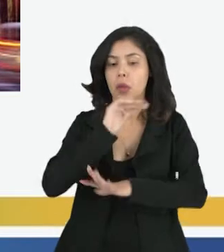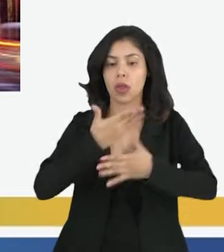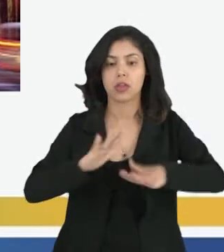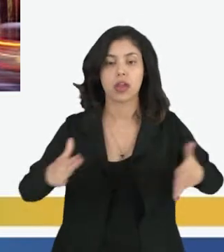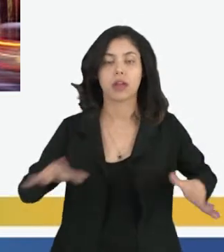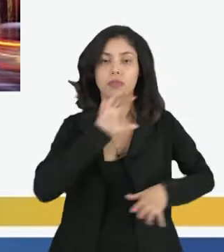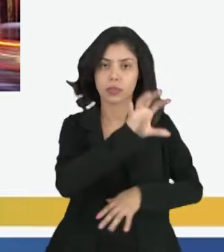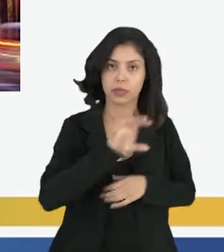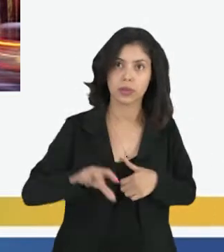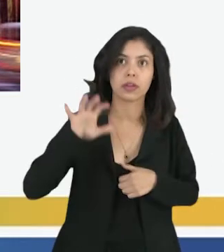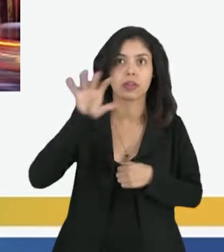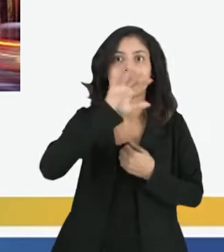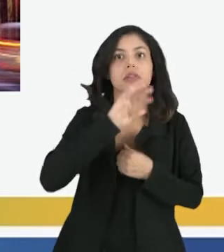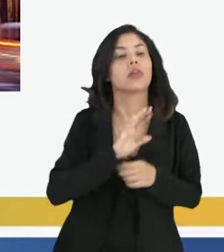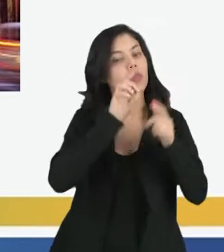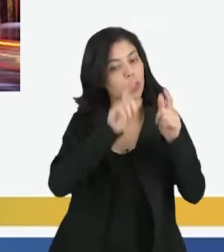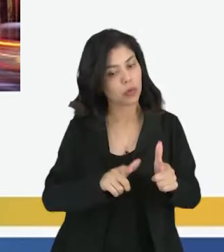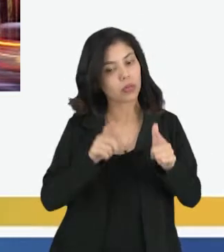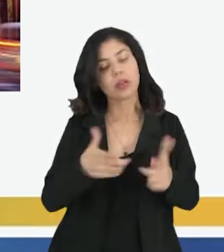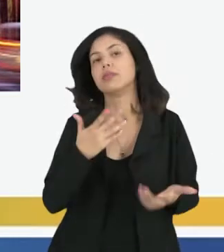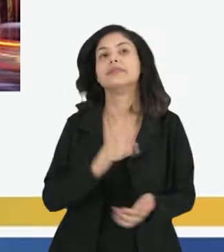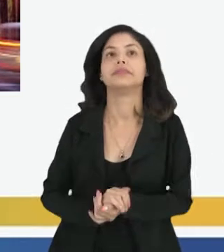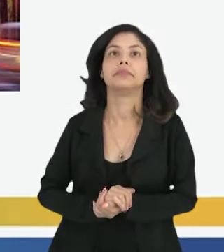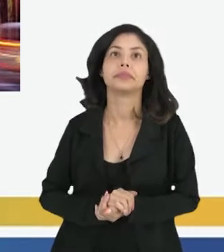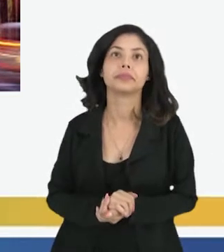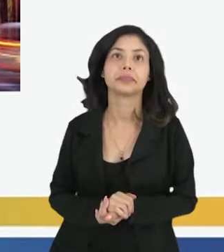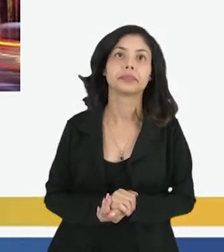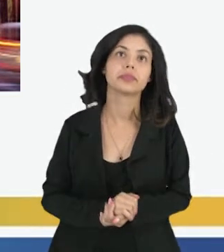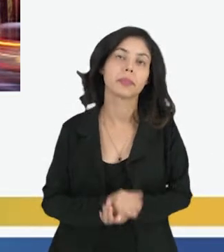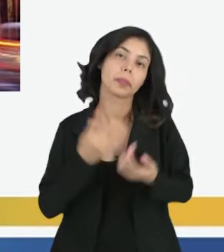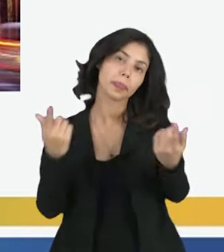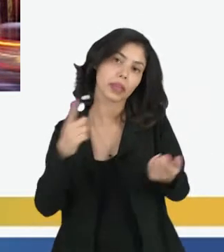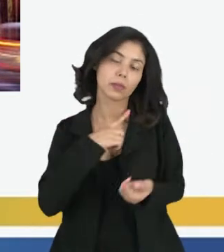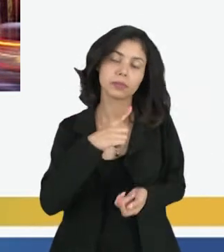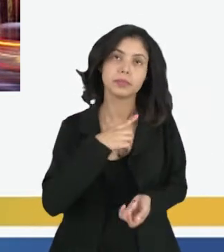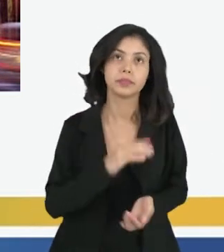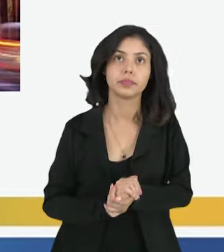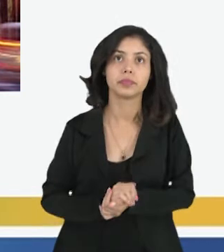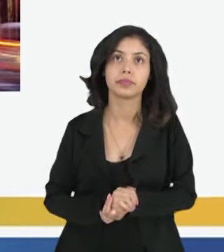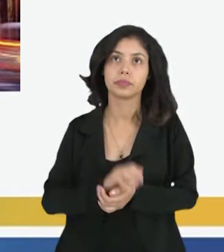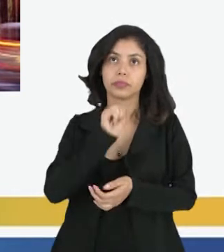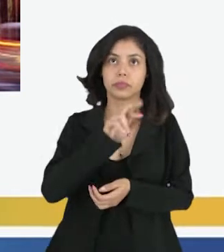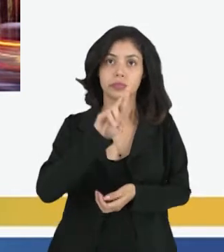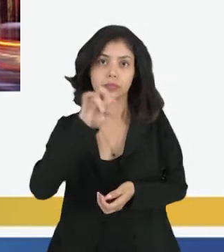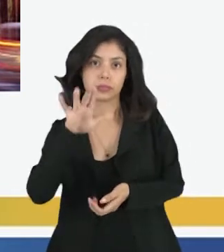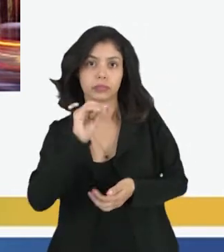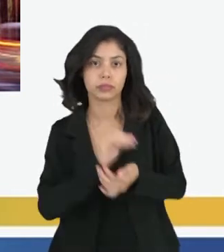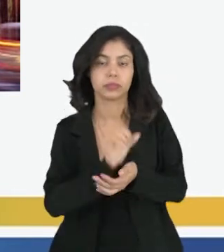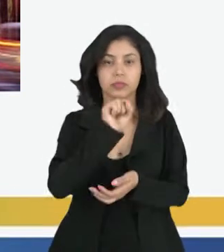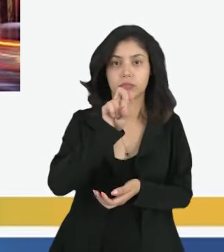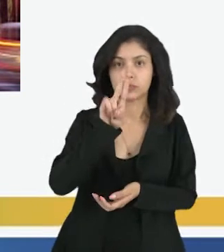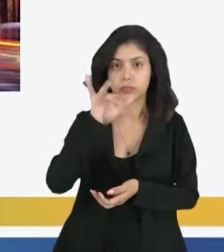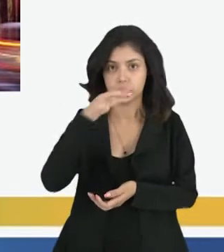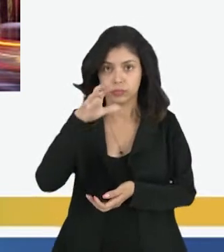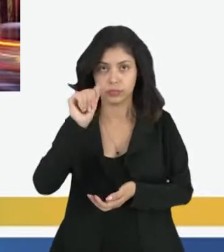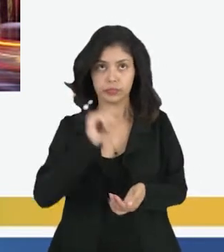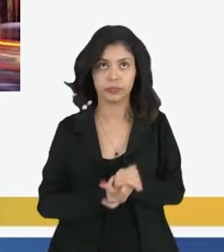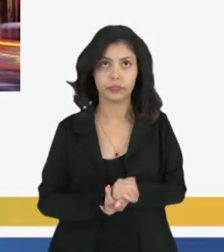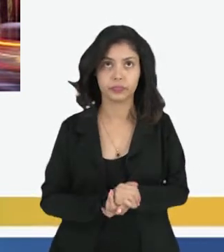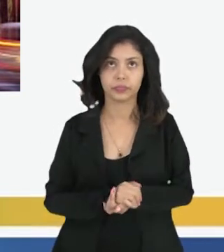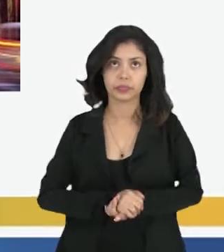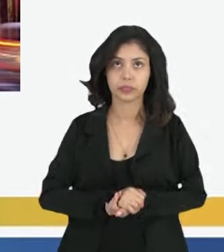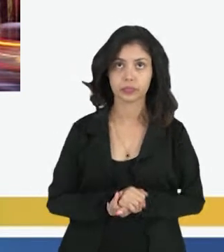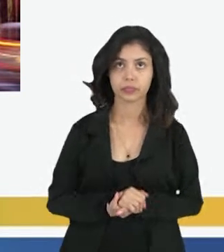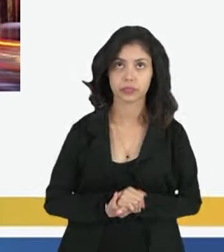da região devido à sua localização espacial. E aí nós temos Áustria, Suíça, Luxemburgo e